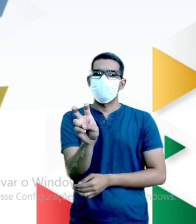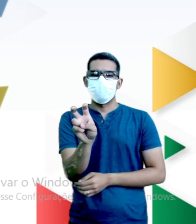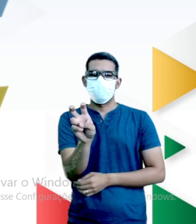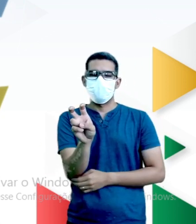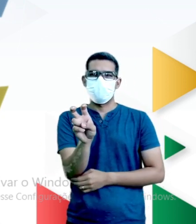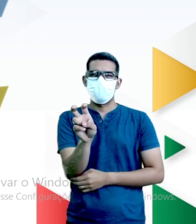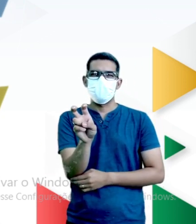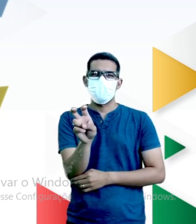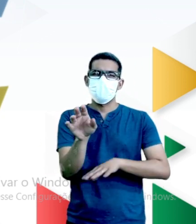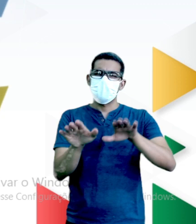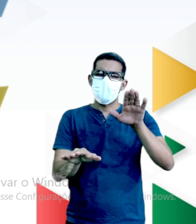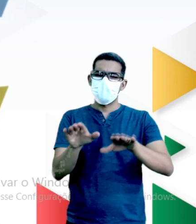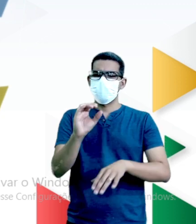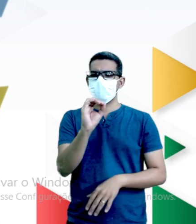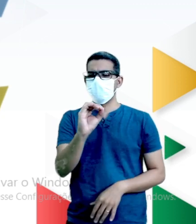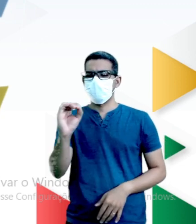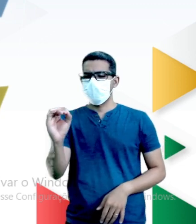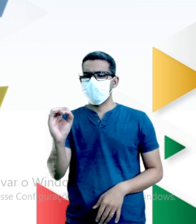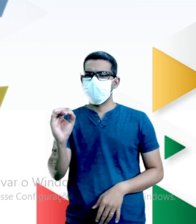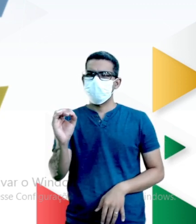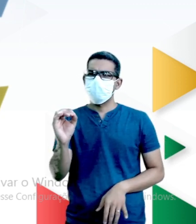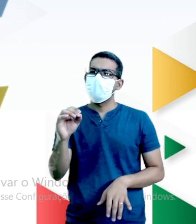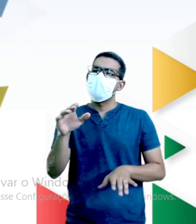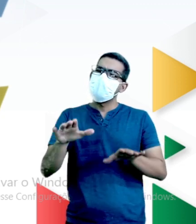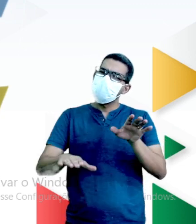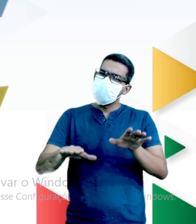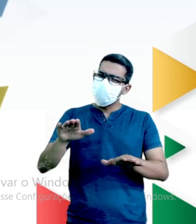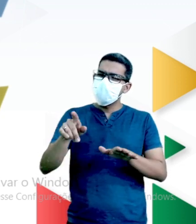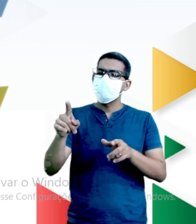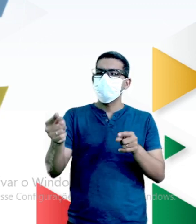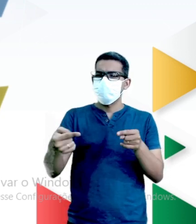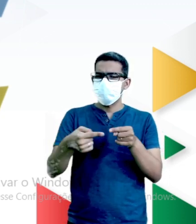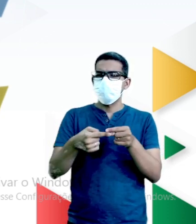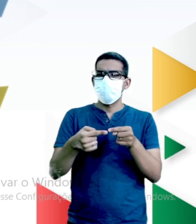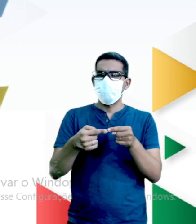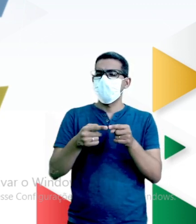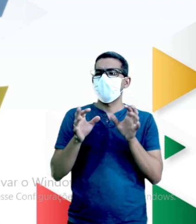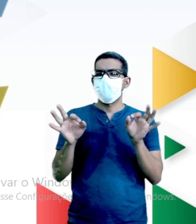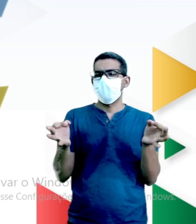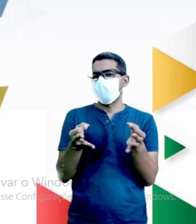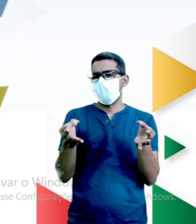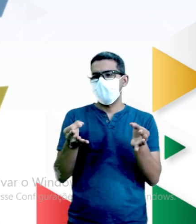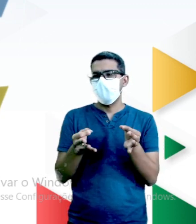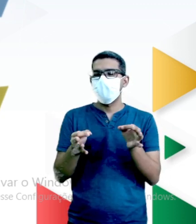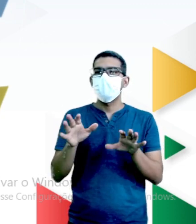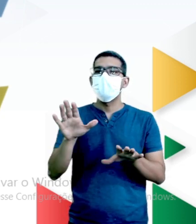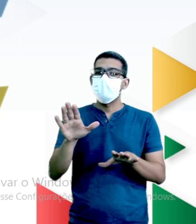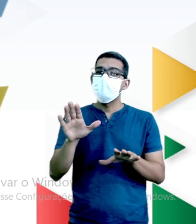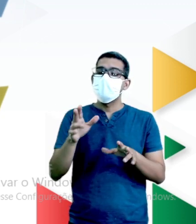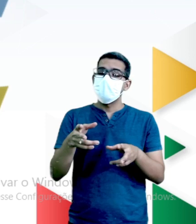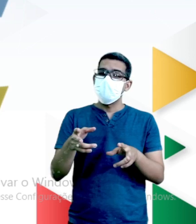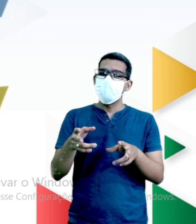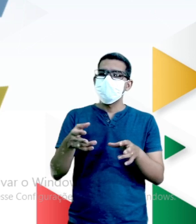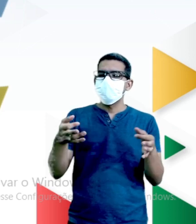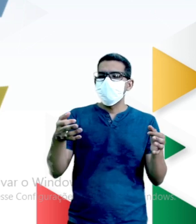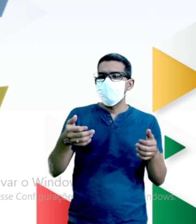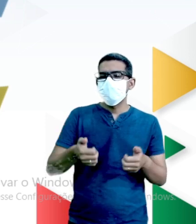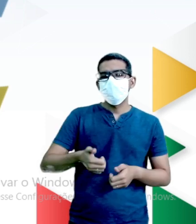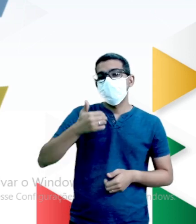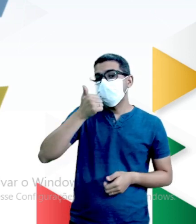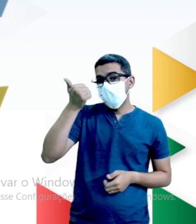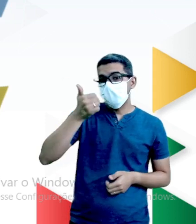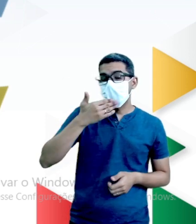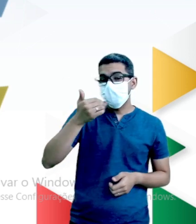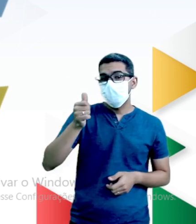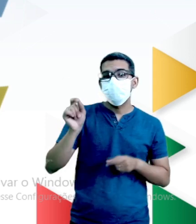Ah, professor, pode ser 0, 0? Às vezes sim, 0, 0 cabe perfeitamente, tá? Mas preferencialmente 0 e